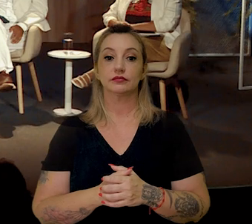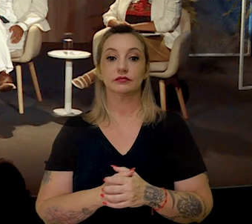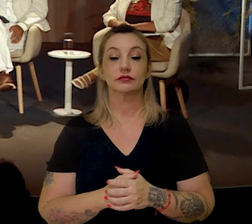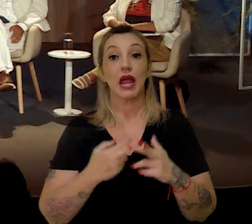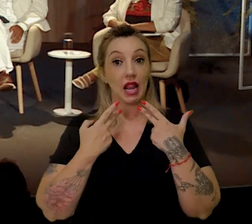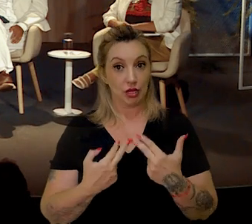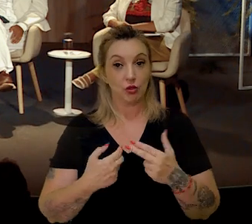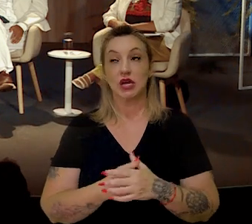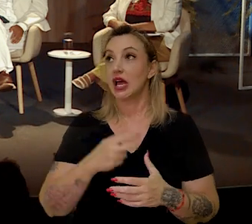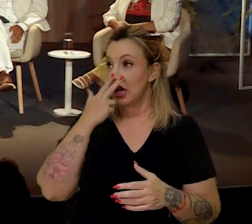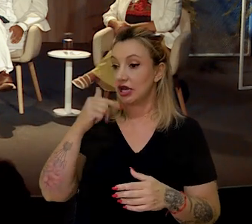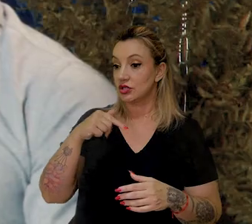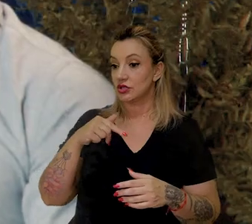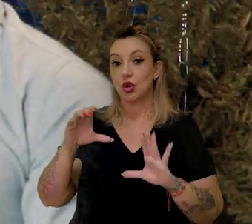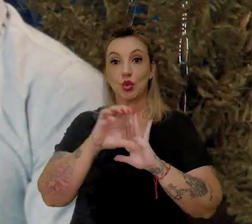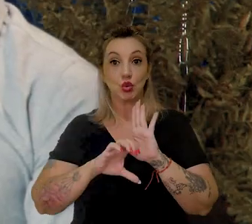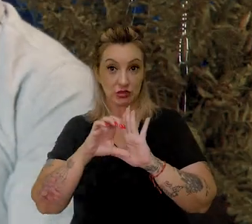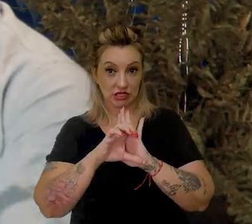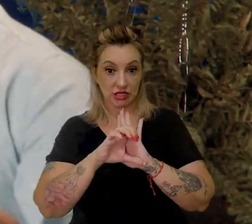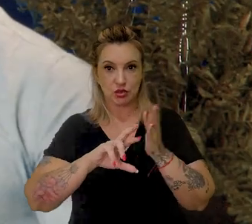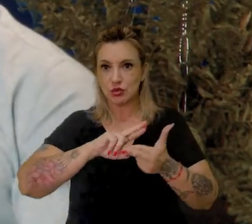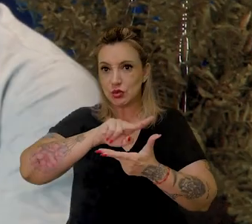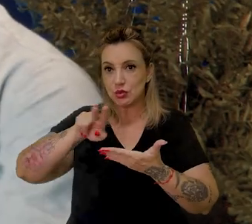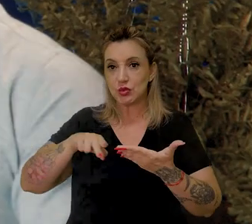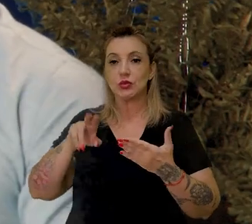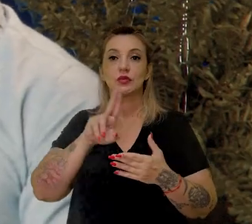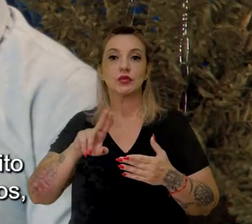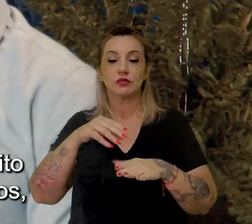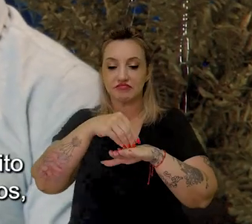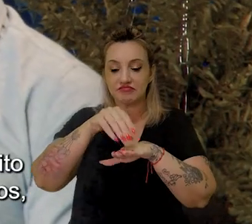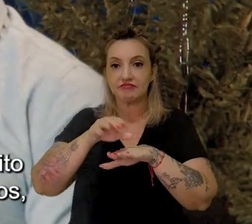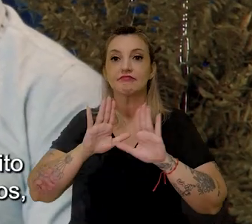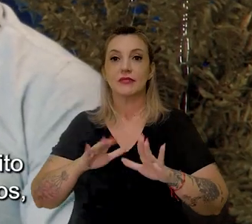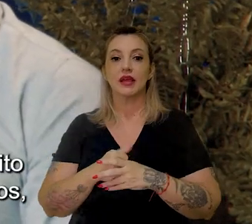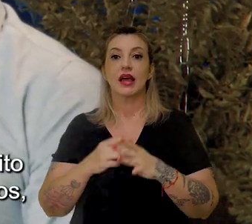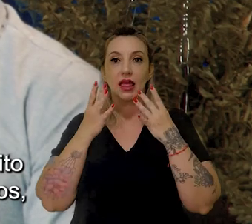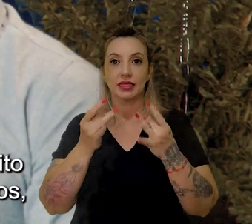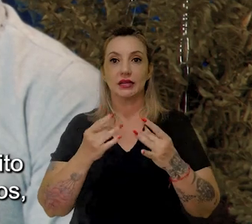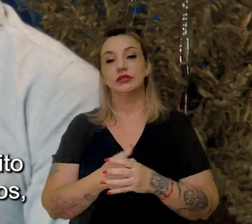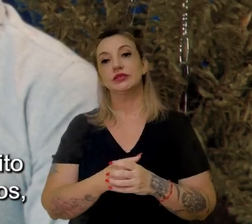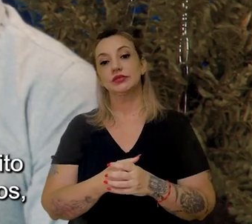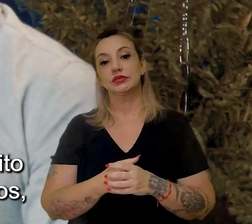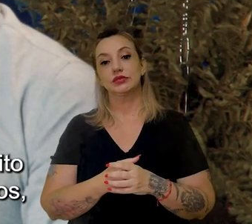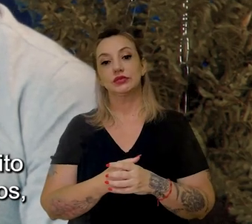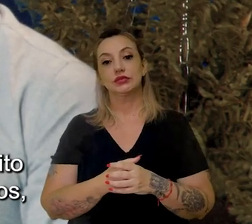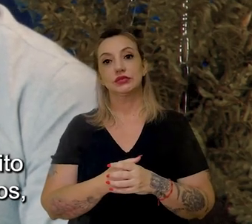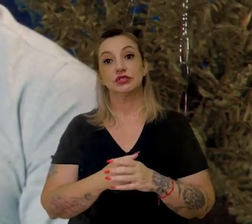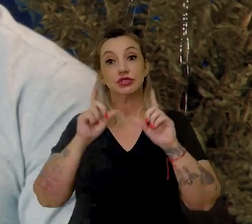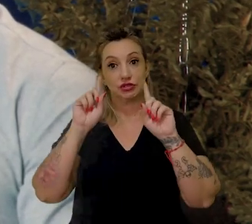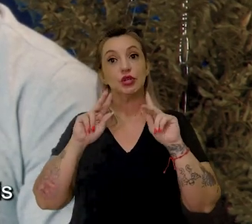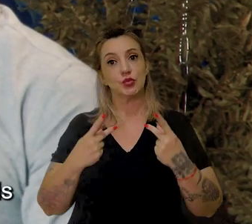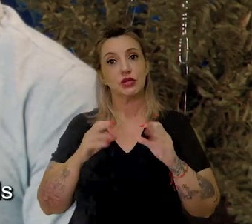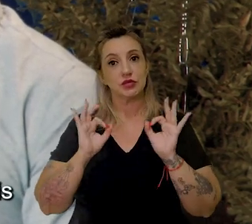numa linguagem acho que aqui o conceito eh tem vários conceitos que a gente poderia passar aqui mas eu chamo atenção para o conceito da devida diligência em Direitos